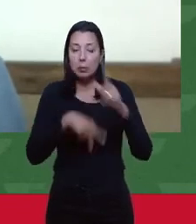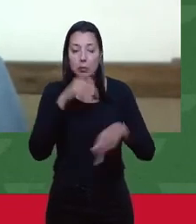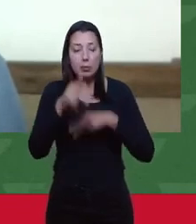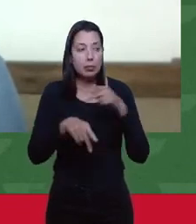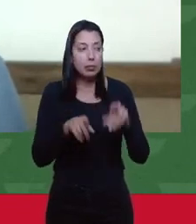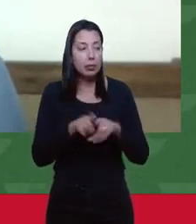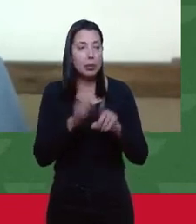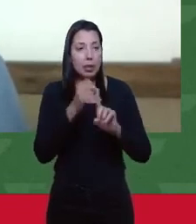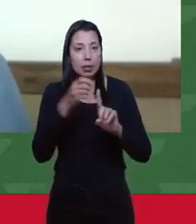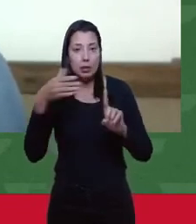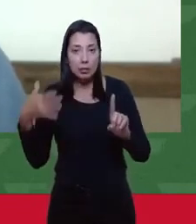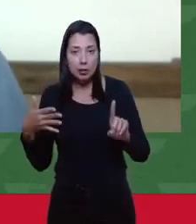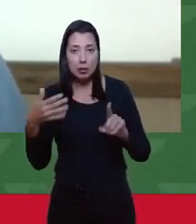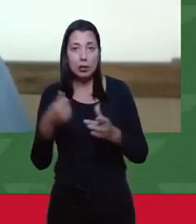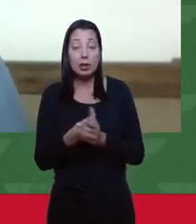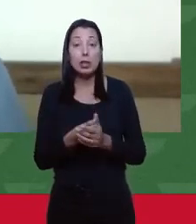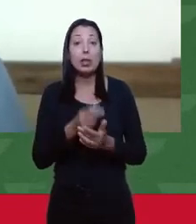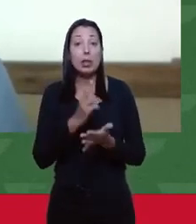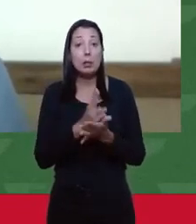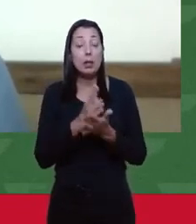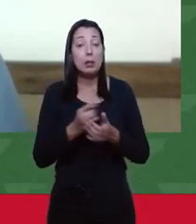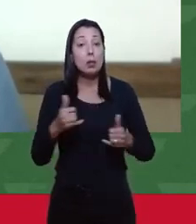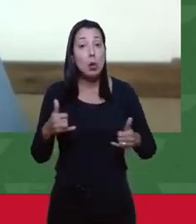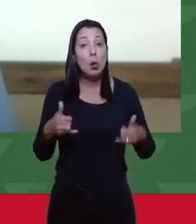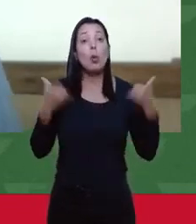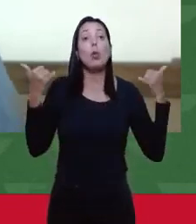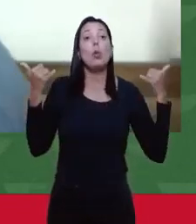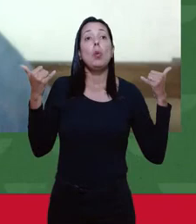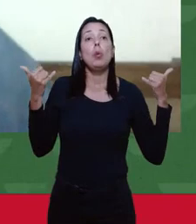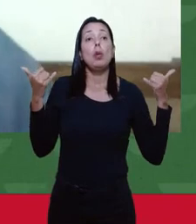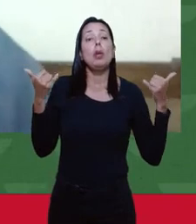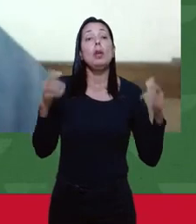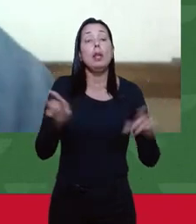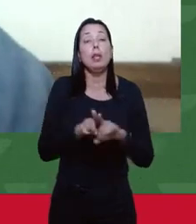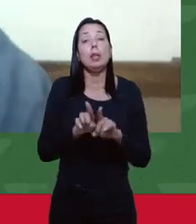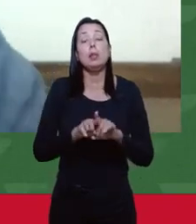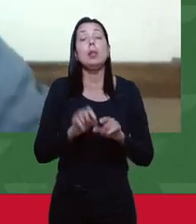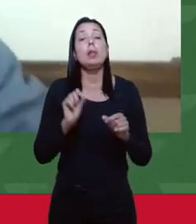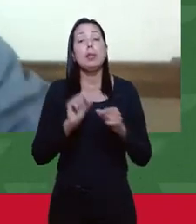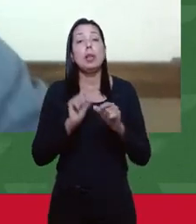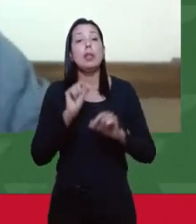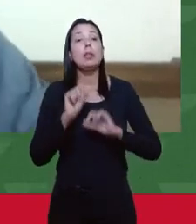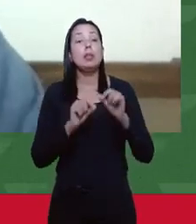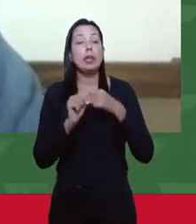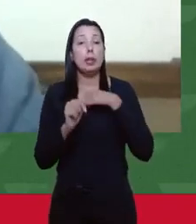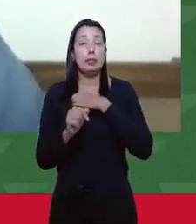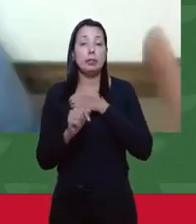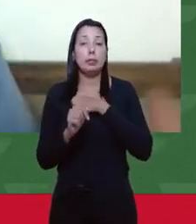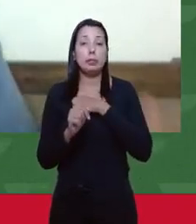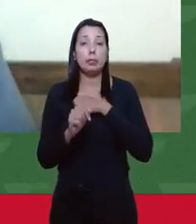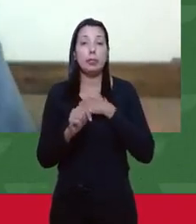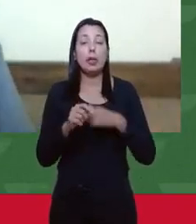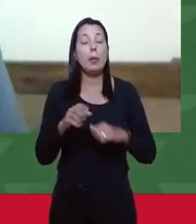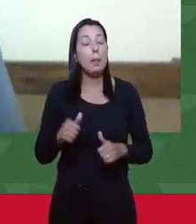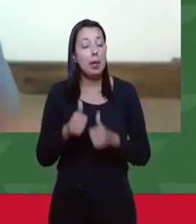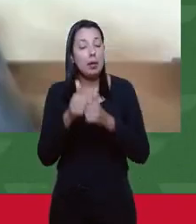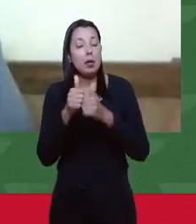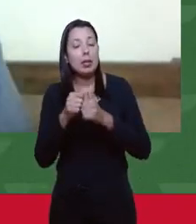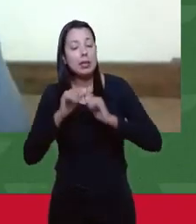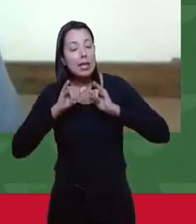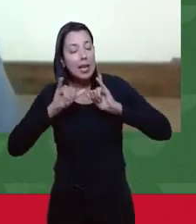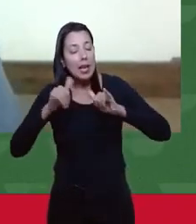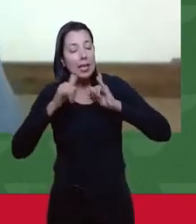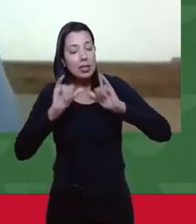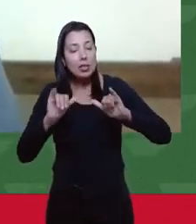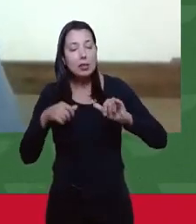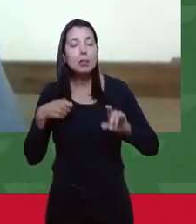população LGBTQI+, que tanto nos orgulha e tanto nos faz melhores, dá muita energia